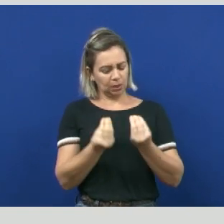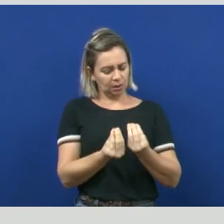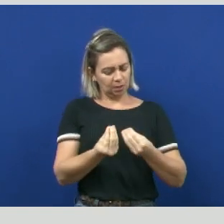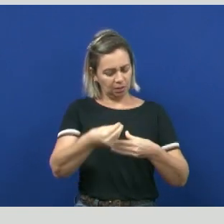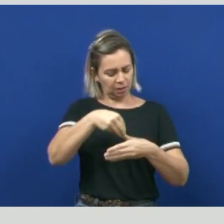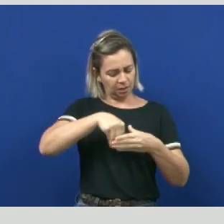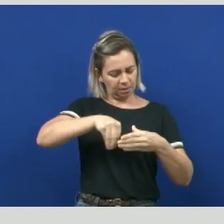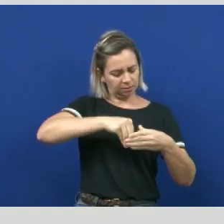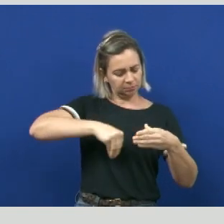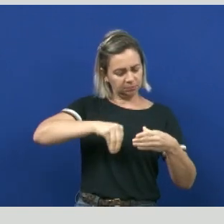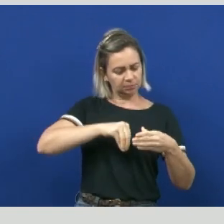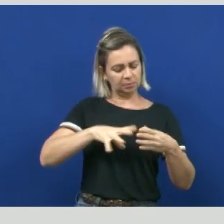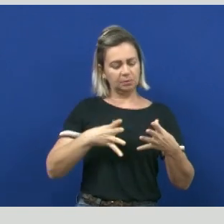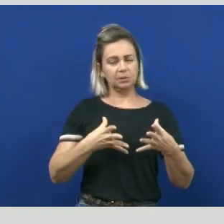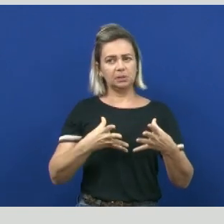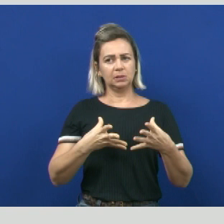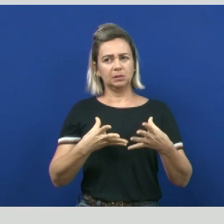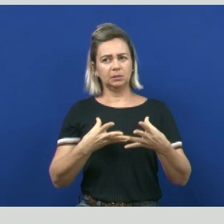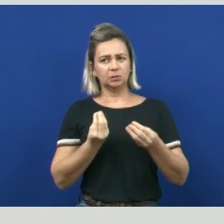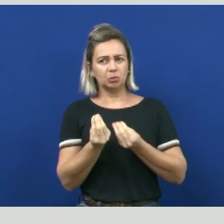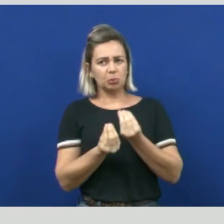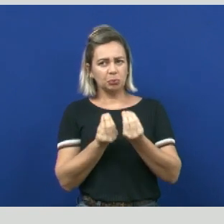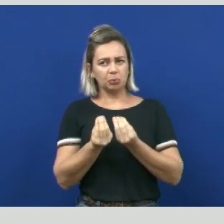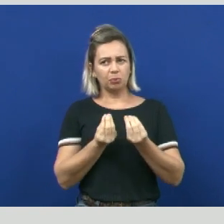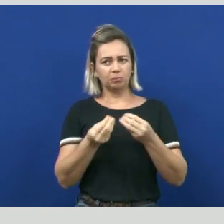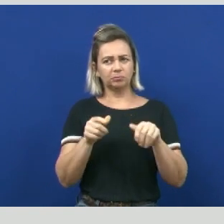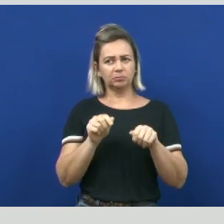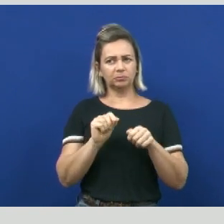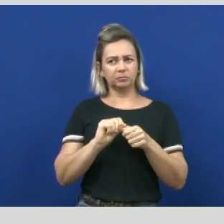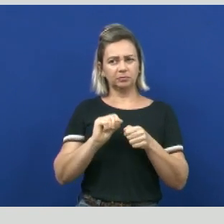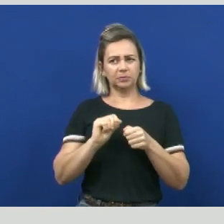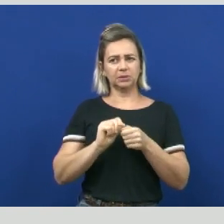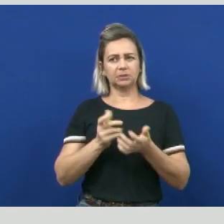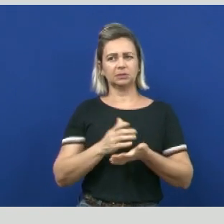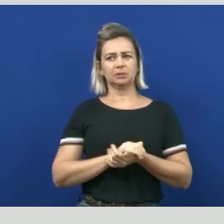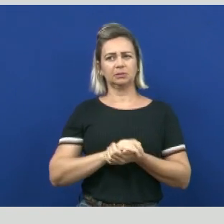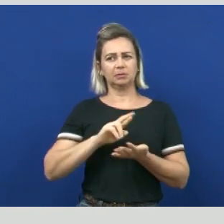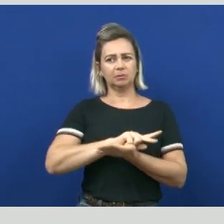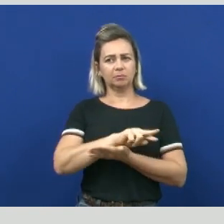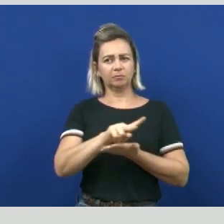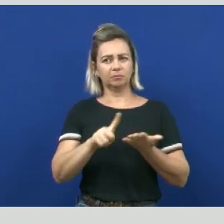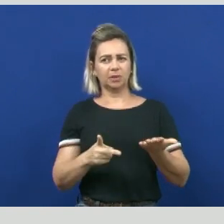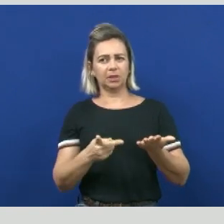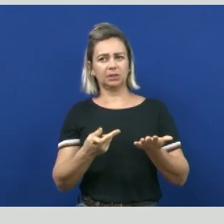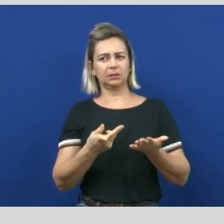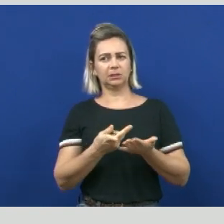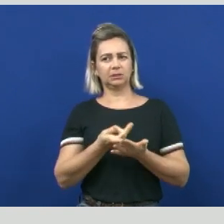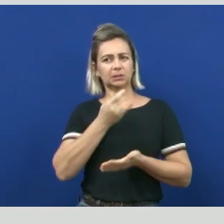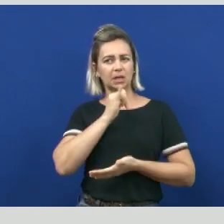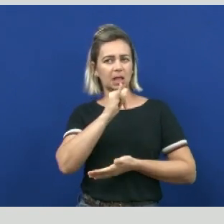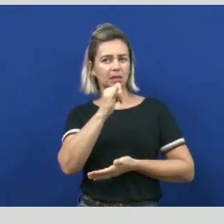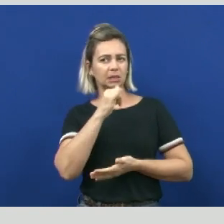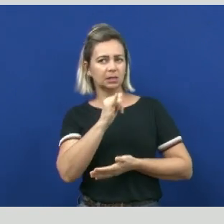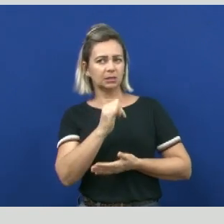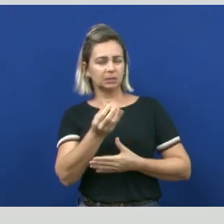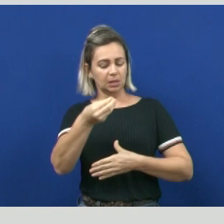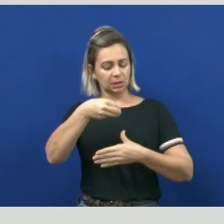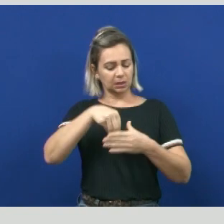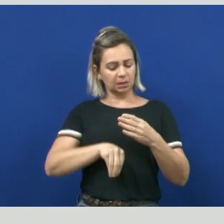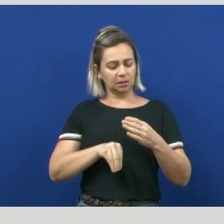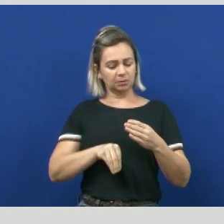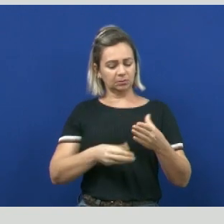as células adipócitas, né, os adipócitos, perdão, eles reservam energia, né, essa energia na forma